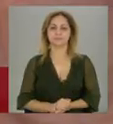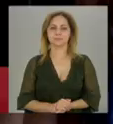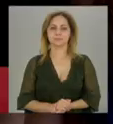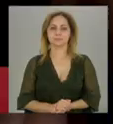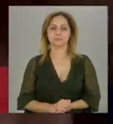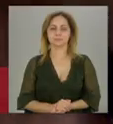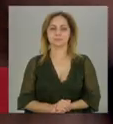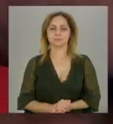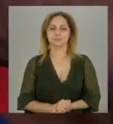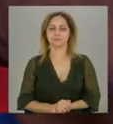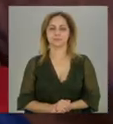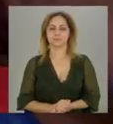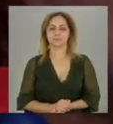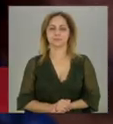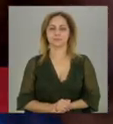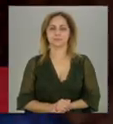respira no ritmo.